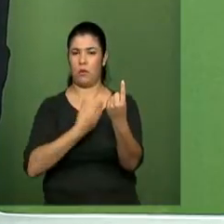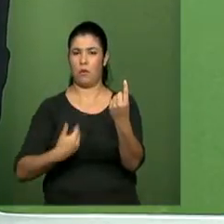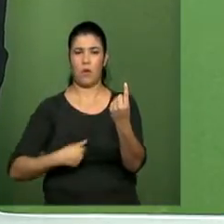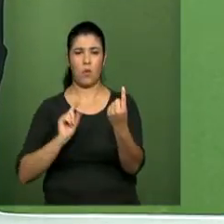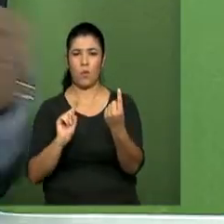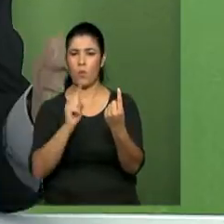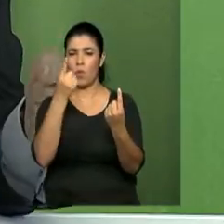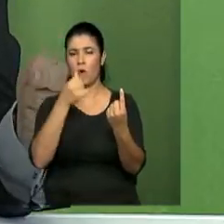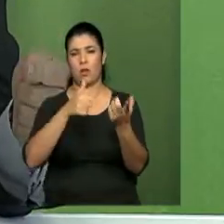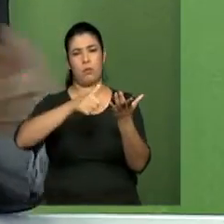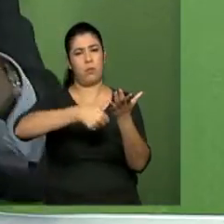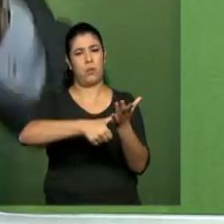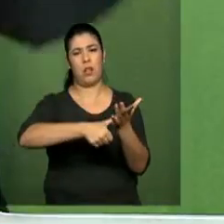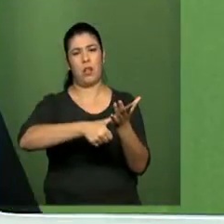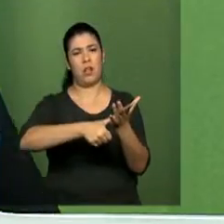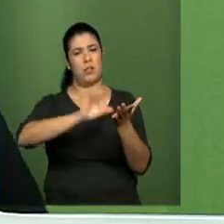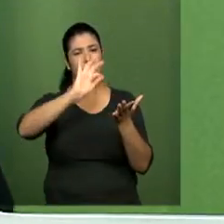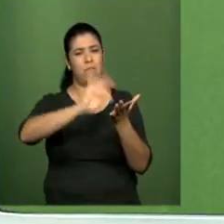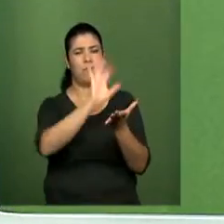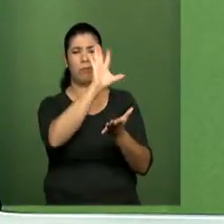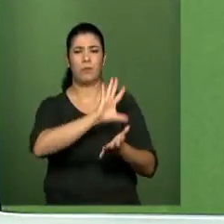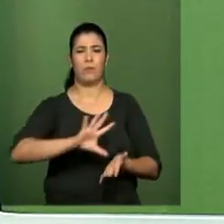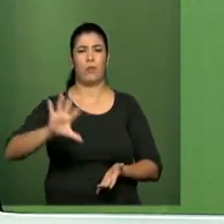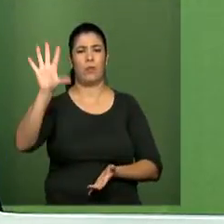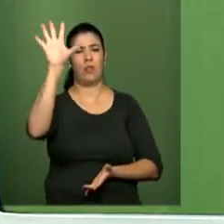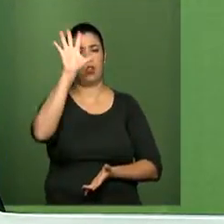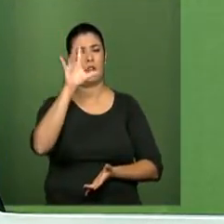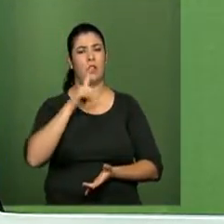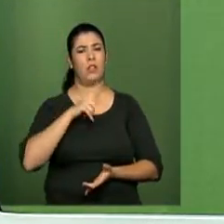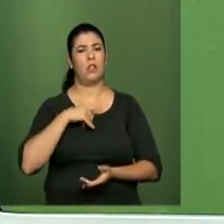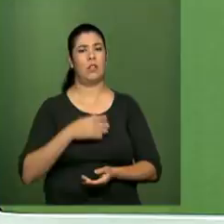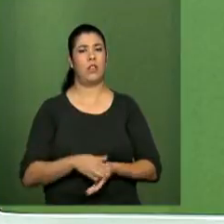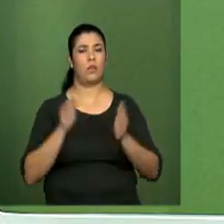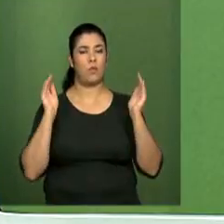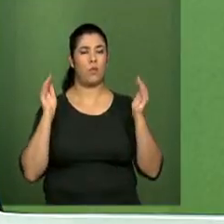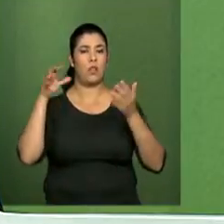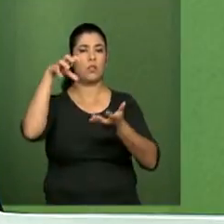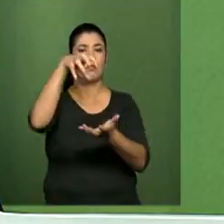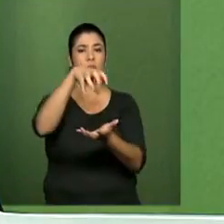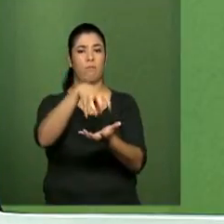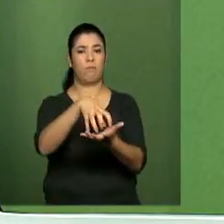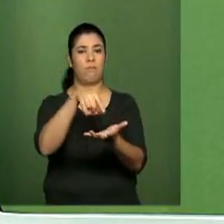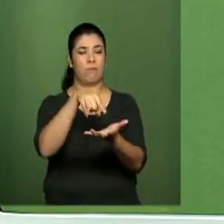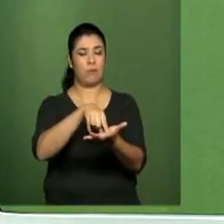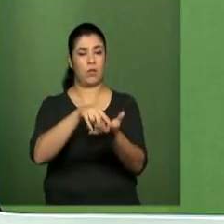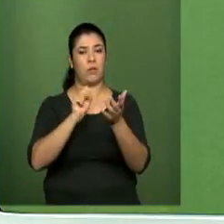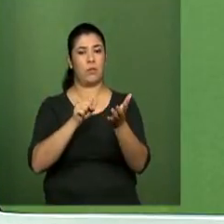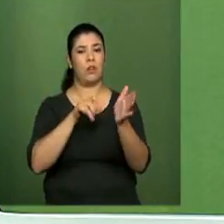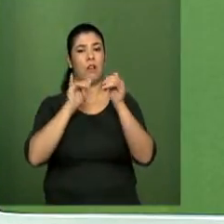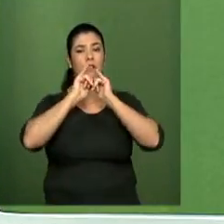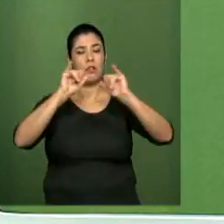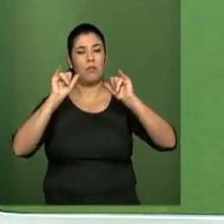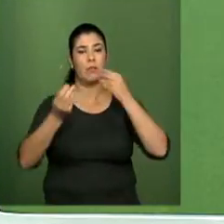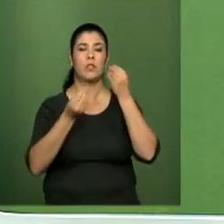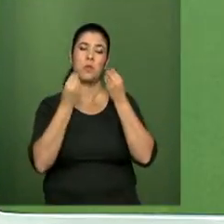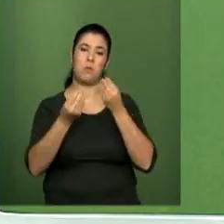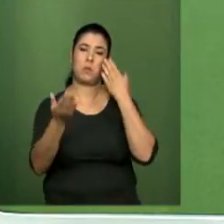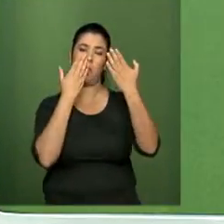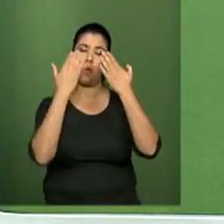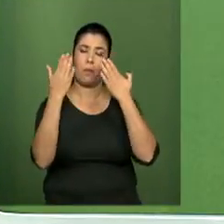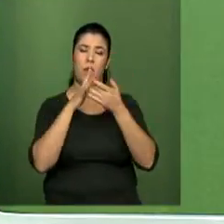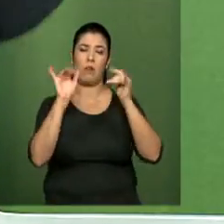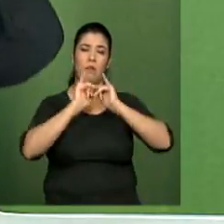biometria vale para todo mundo então você tem uma central de consultas para que possa ser feito cara crachá